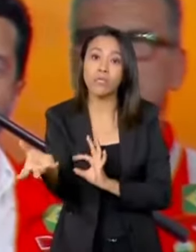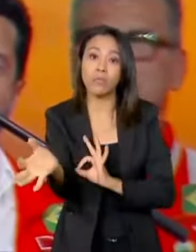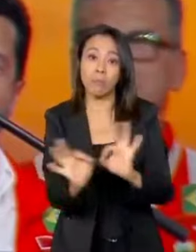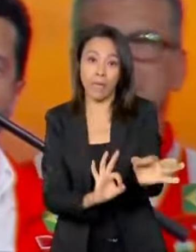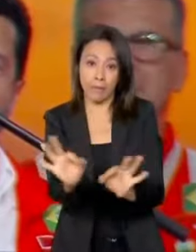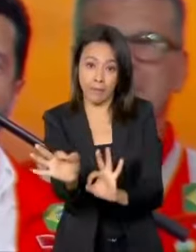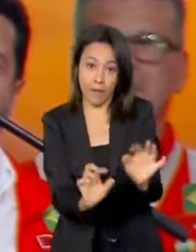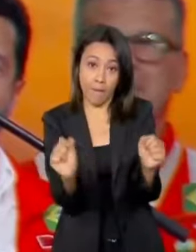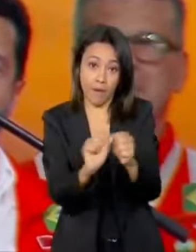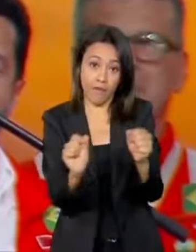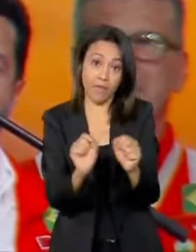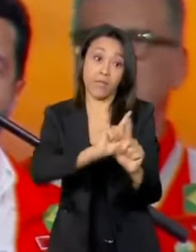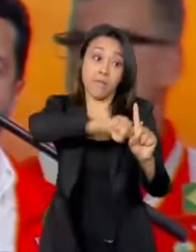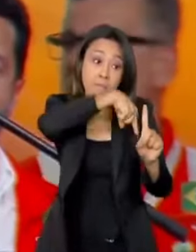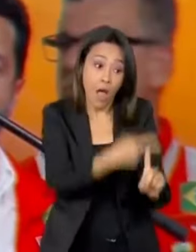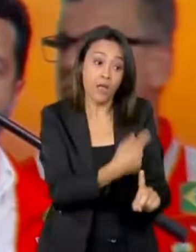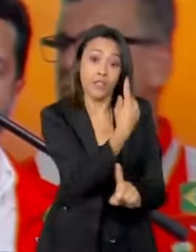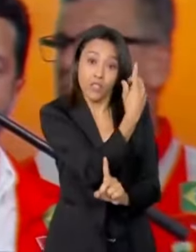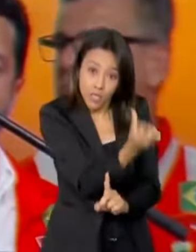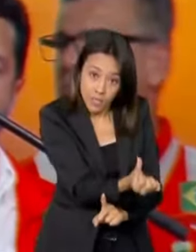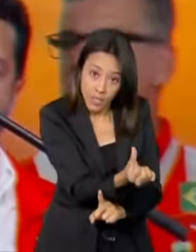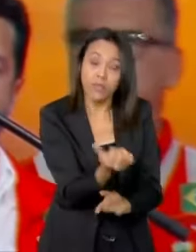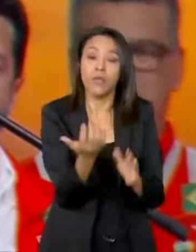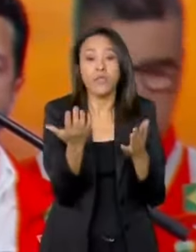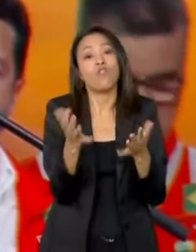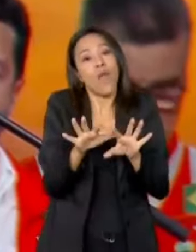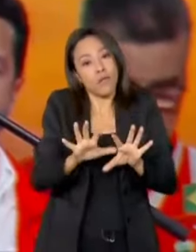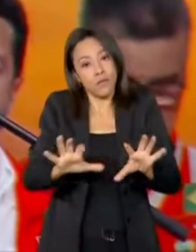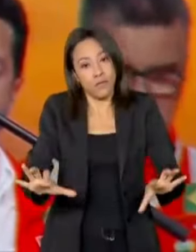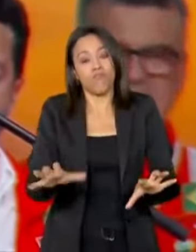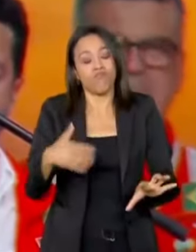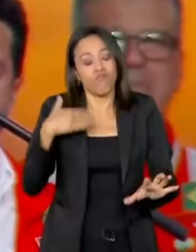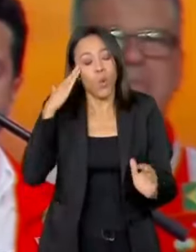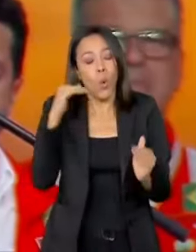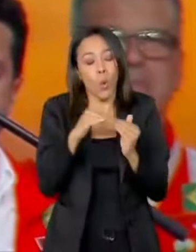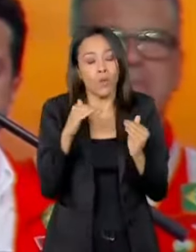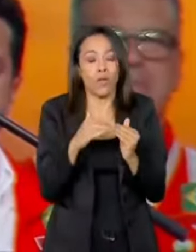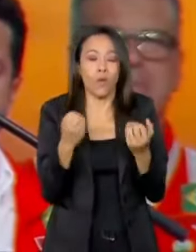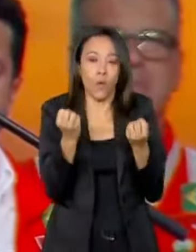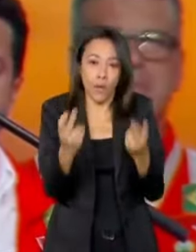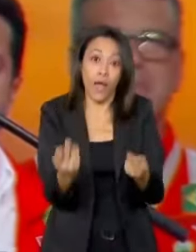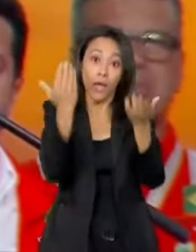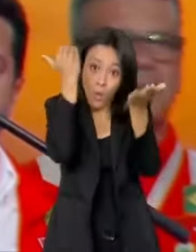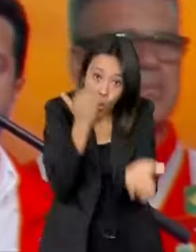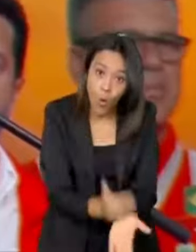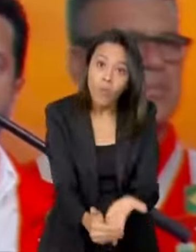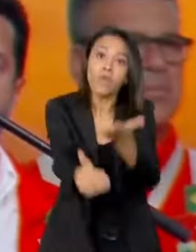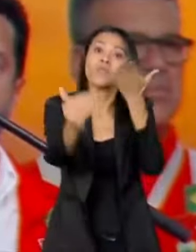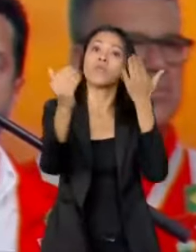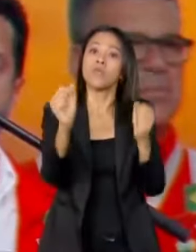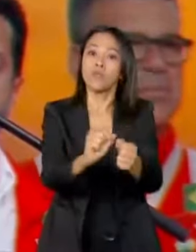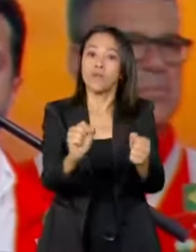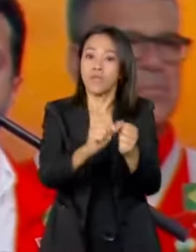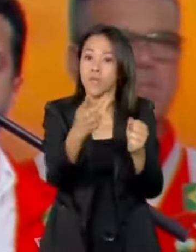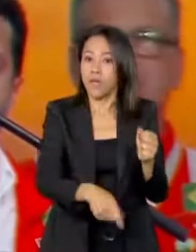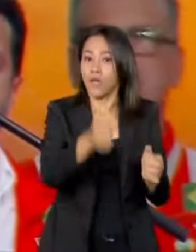16. E foi assim que nós fizemos, e assim a gente começou a produzir as coisas no